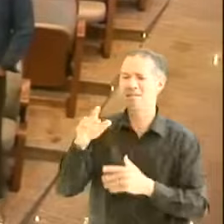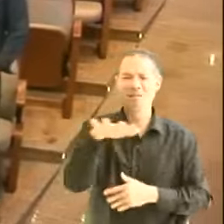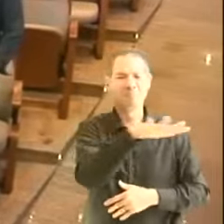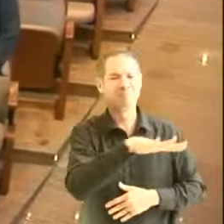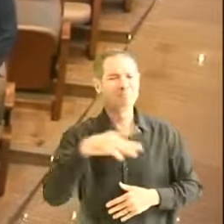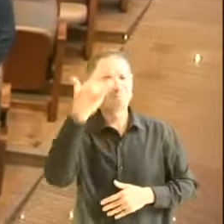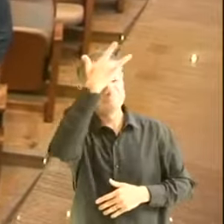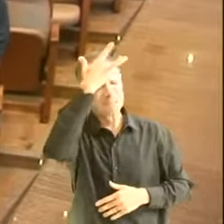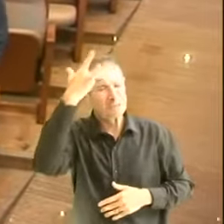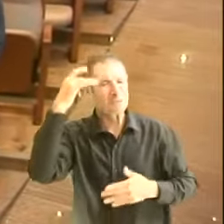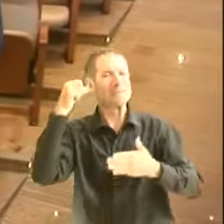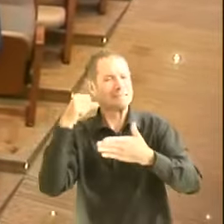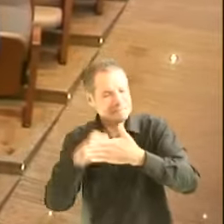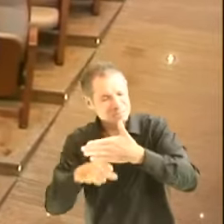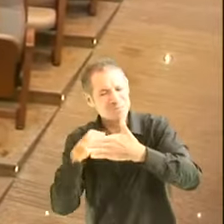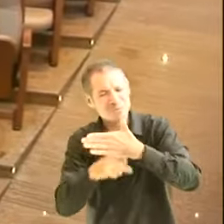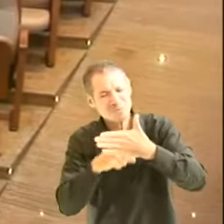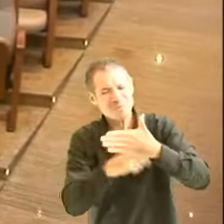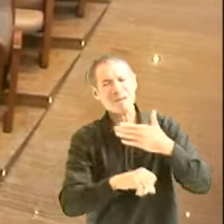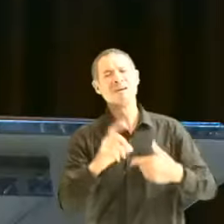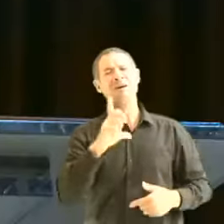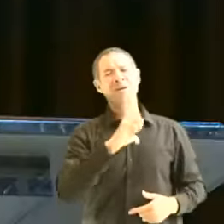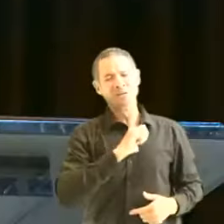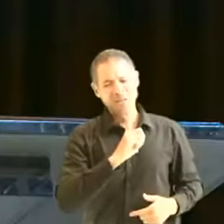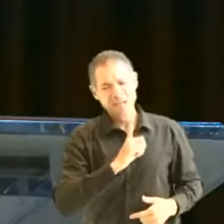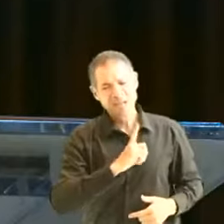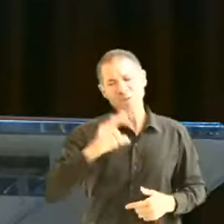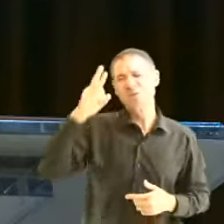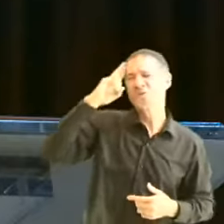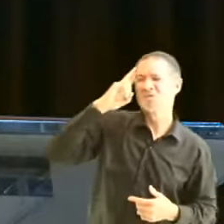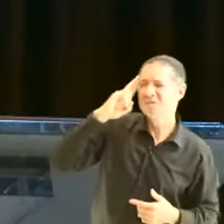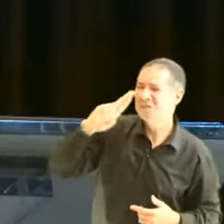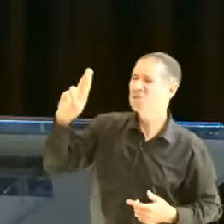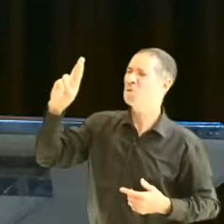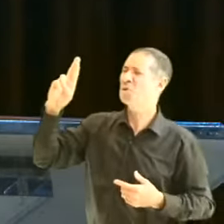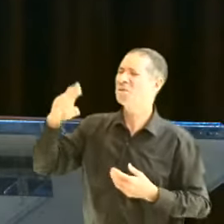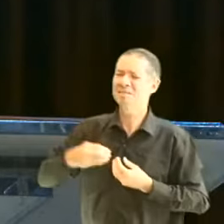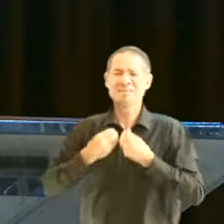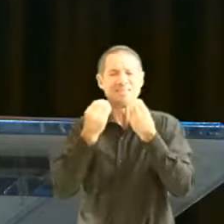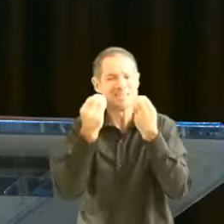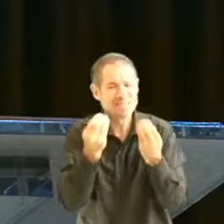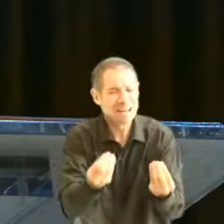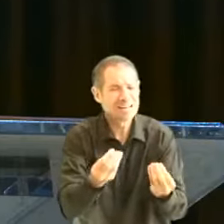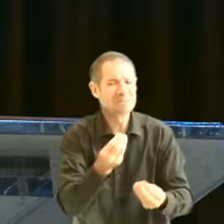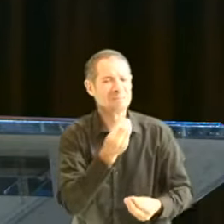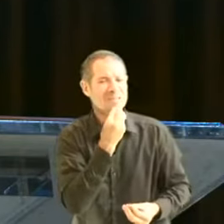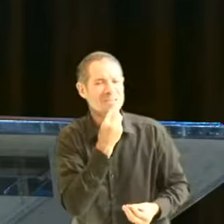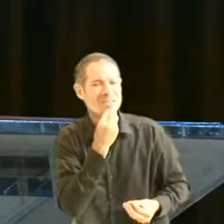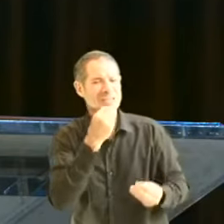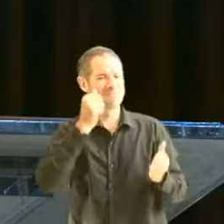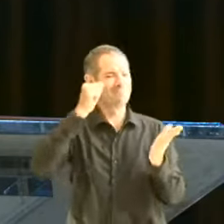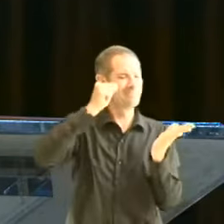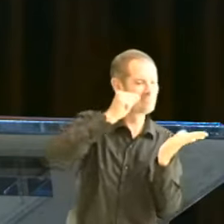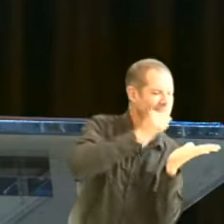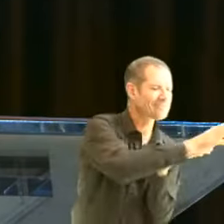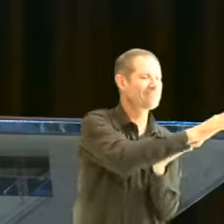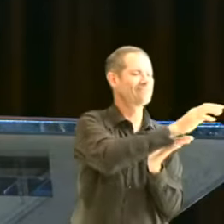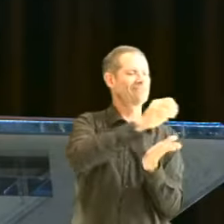com o Senhor, aqueles que o Senhor tem dado tantas oportunidades e tem